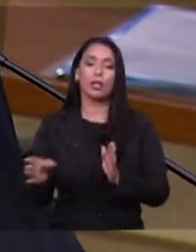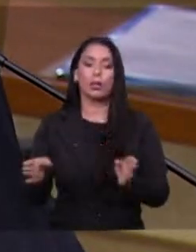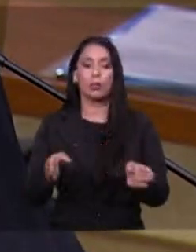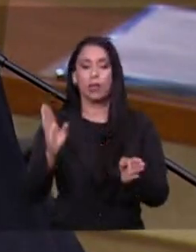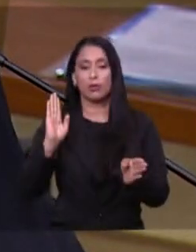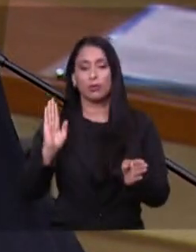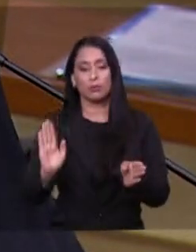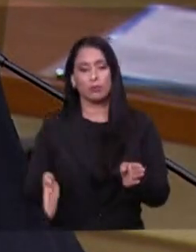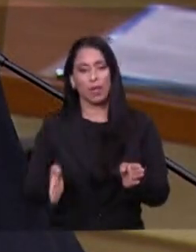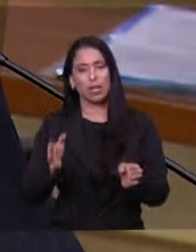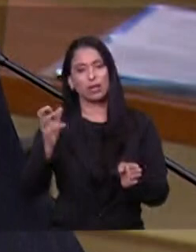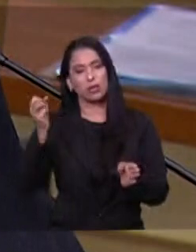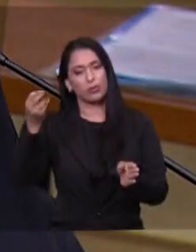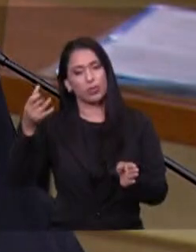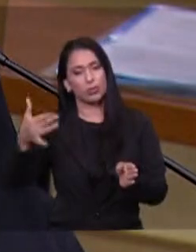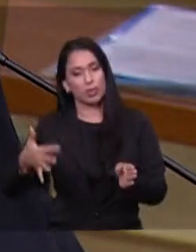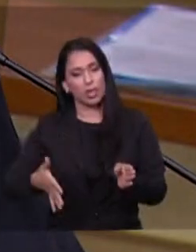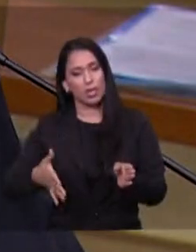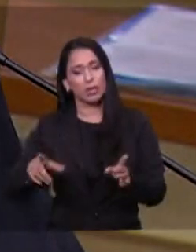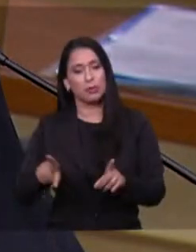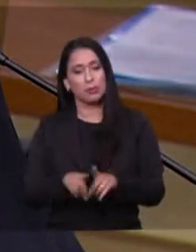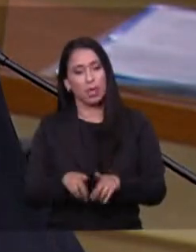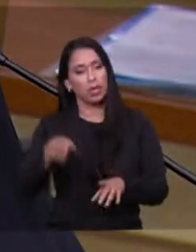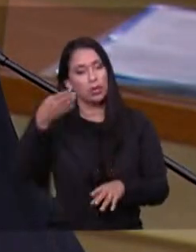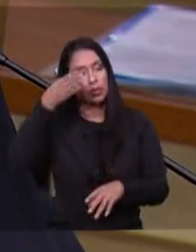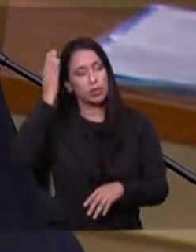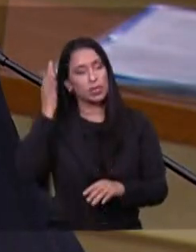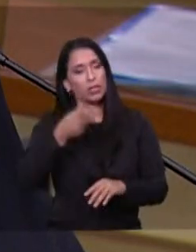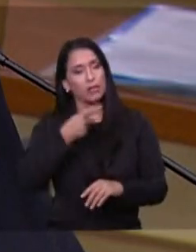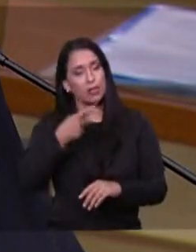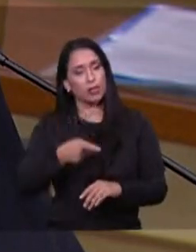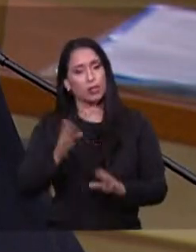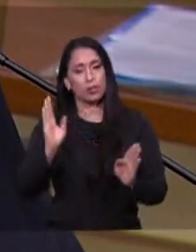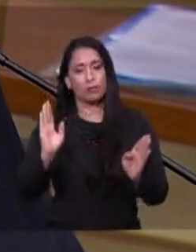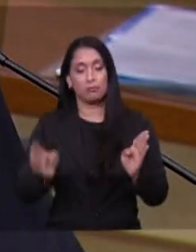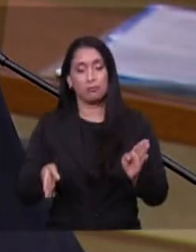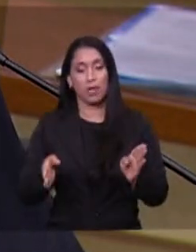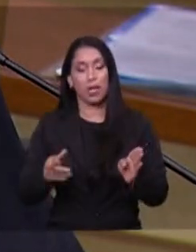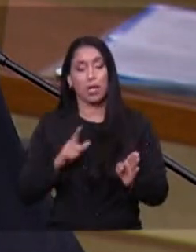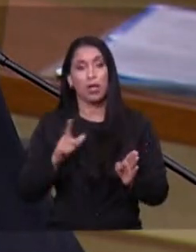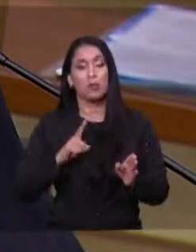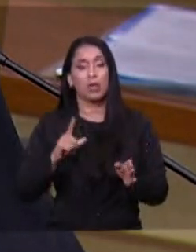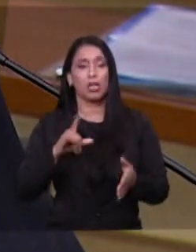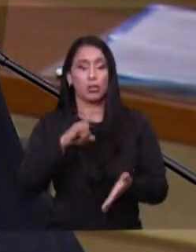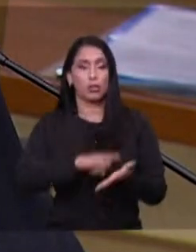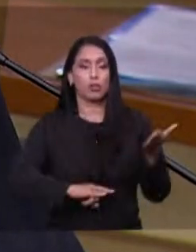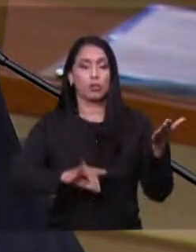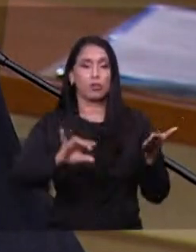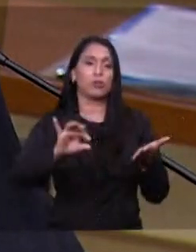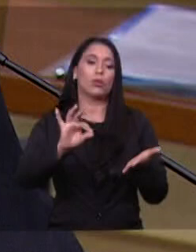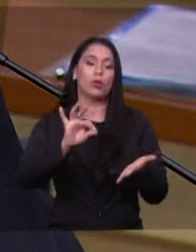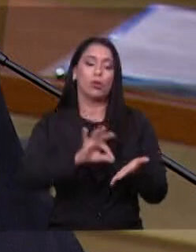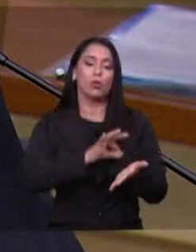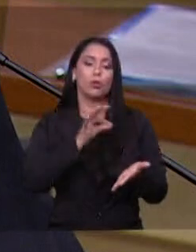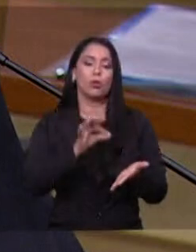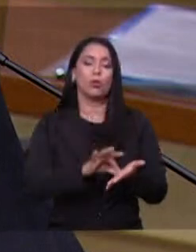Vossa Excelência aludiu, e o ministro Cristiano Zanin também aludiu, para a celebração dos contratos de concessão de direito real de uso pelas comunidades